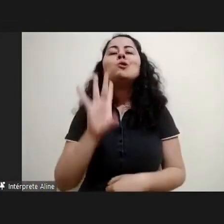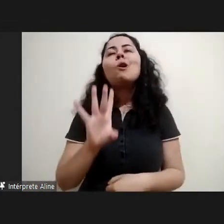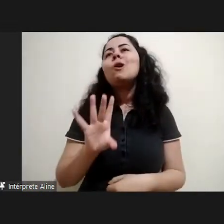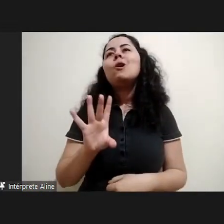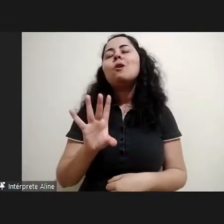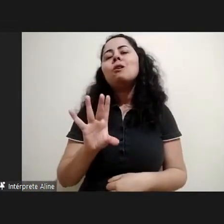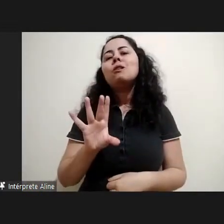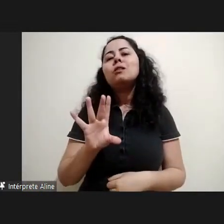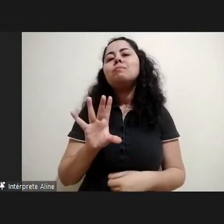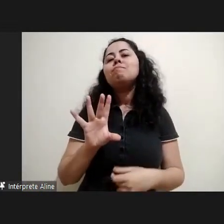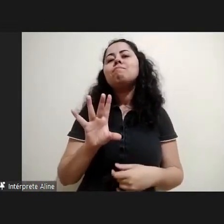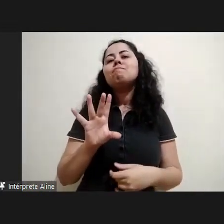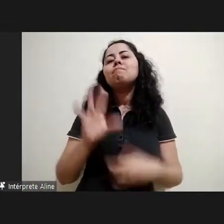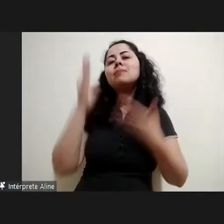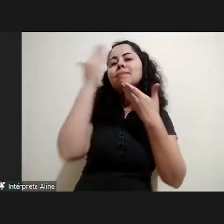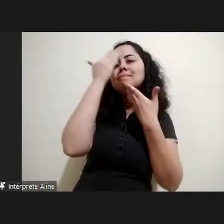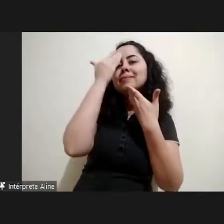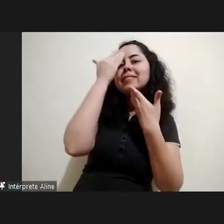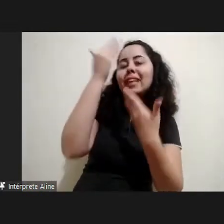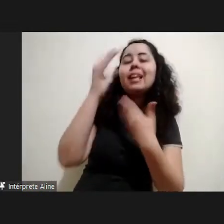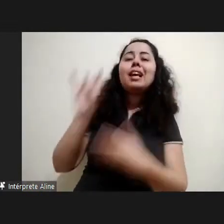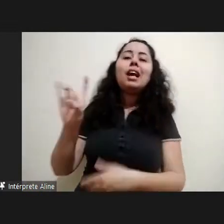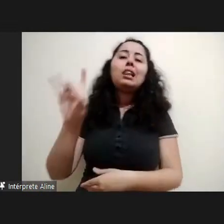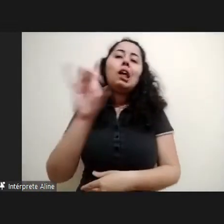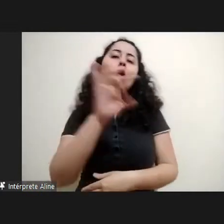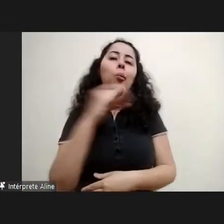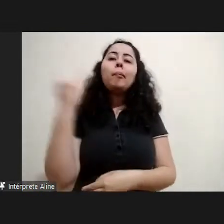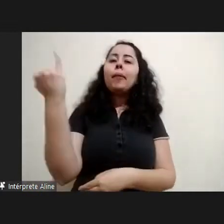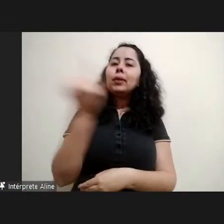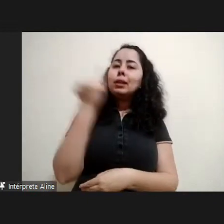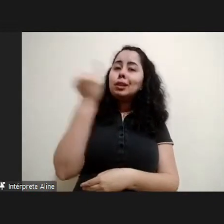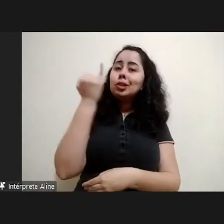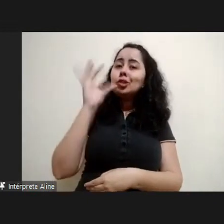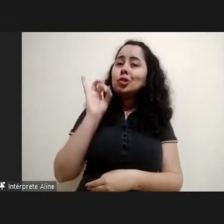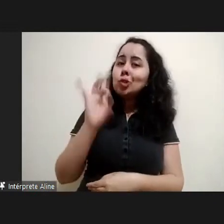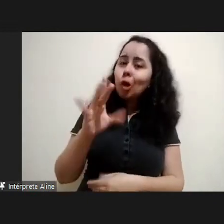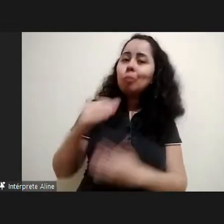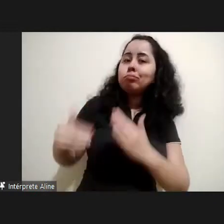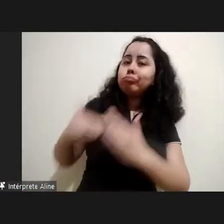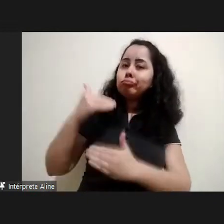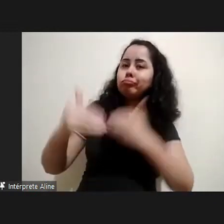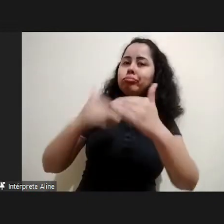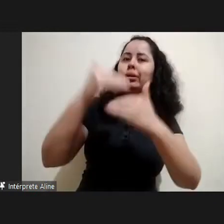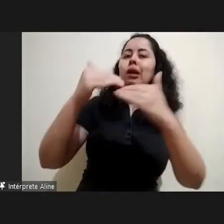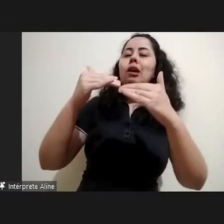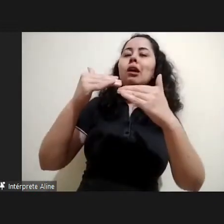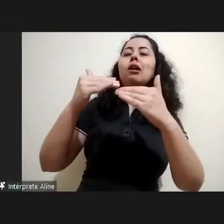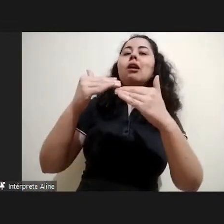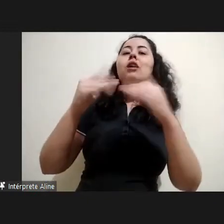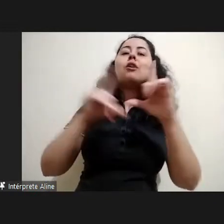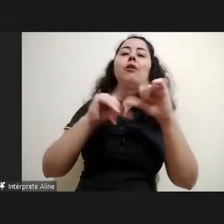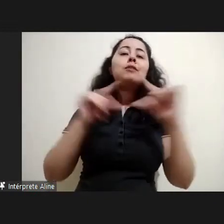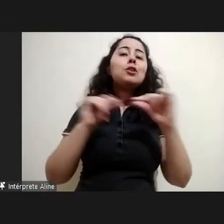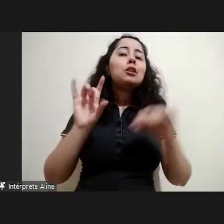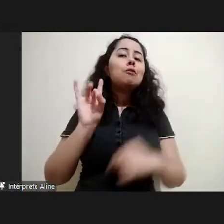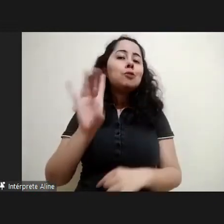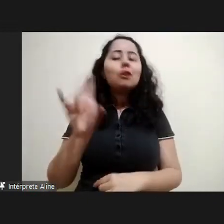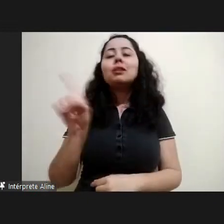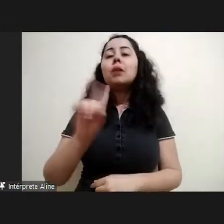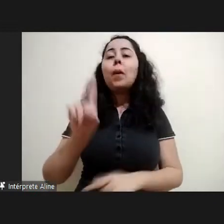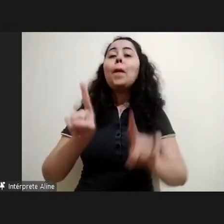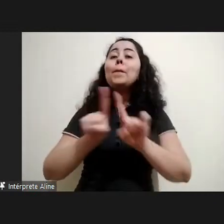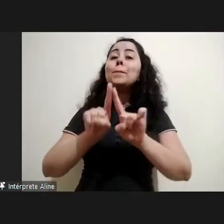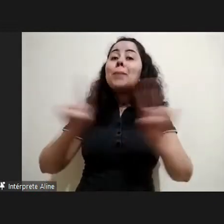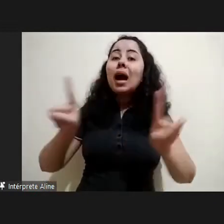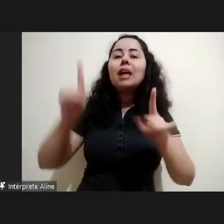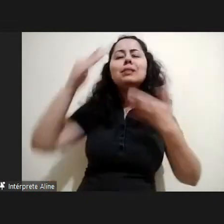reconhecer o quanto cada um e cada uma foi importante na construção da nossa instituição. O nosso agradecimento